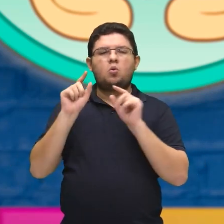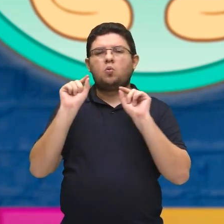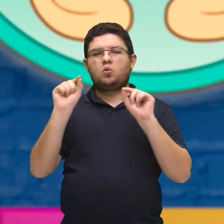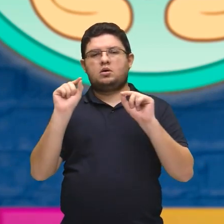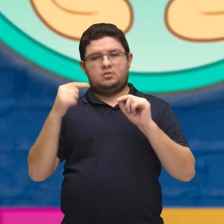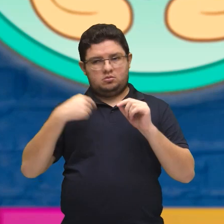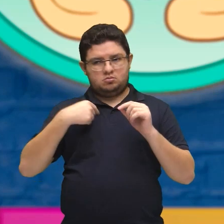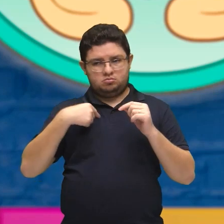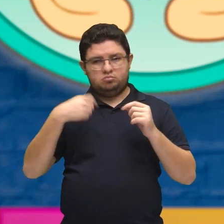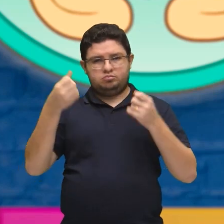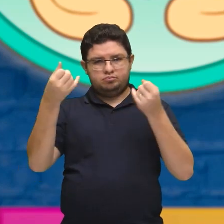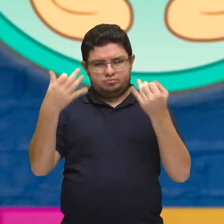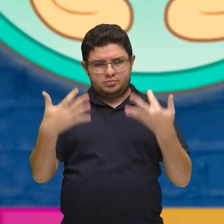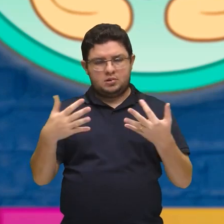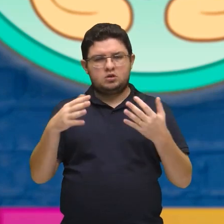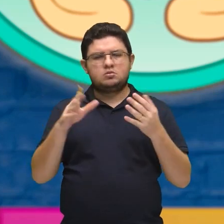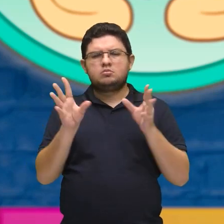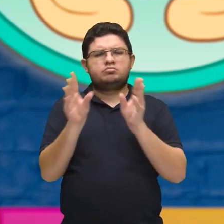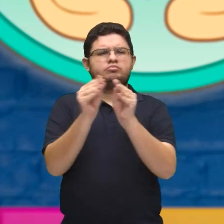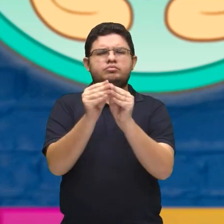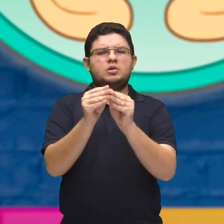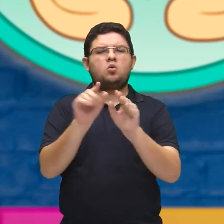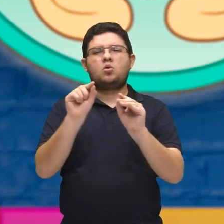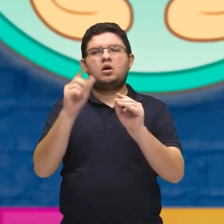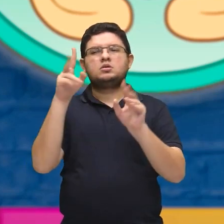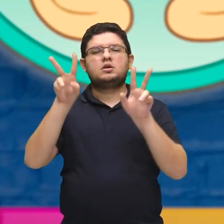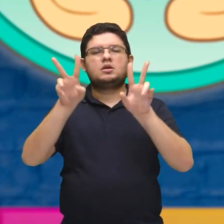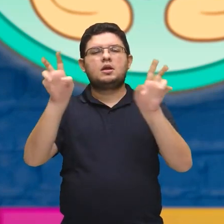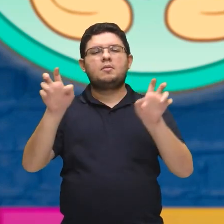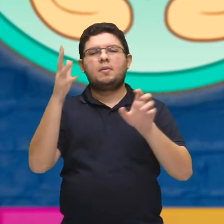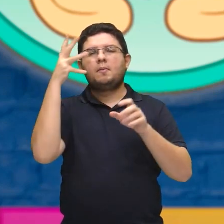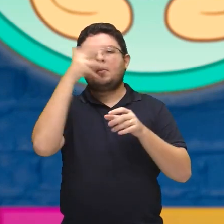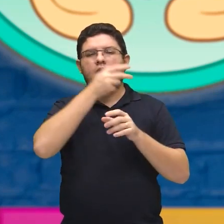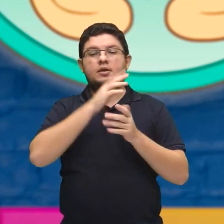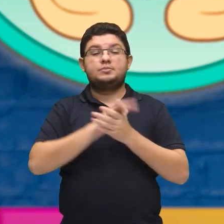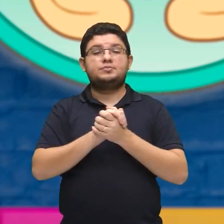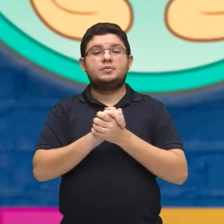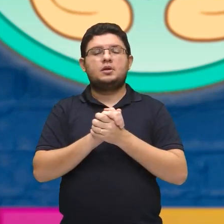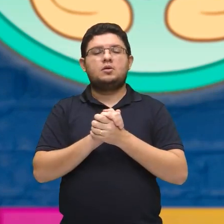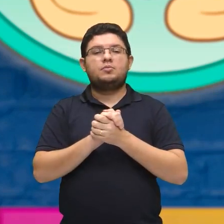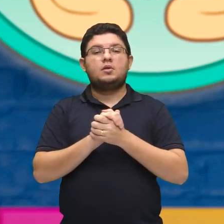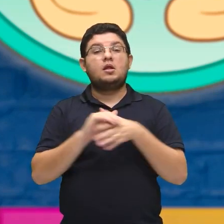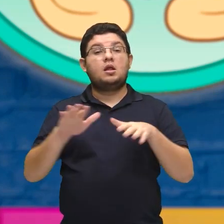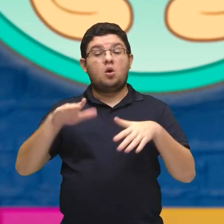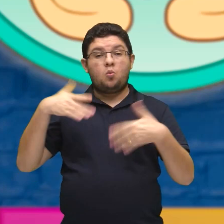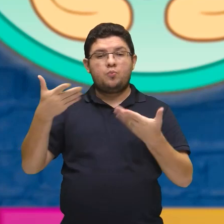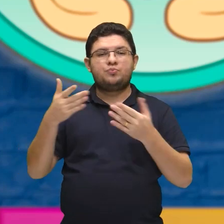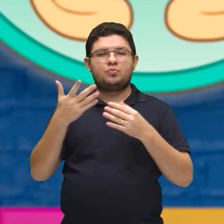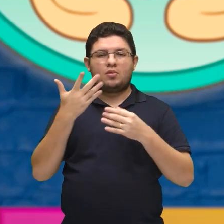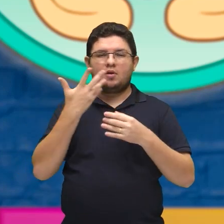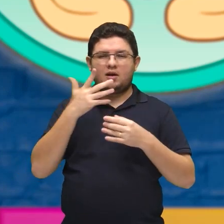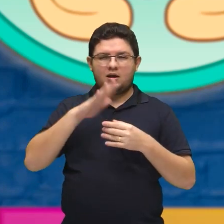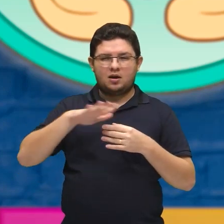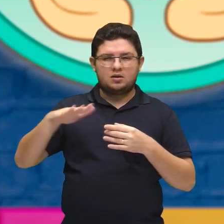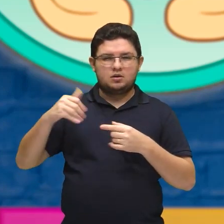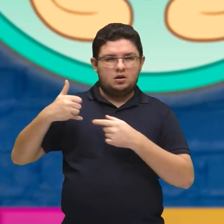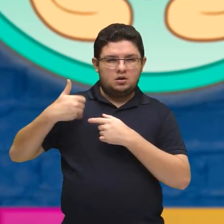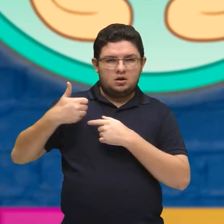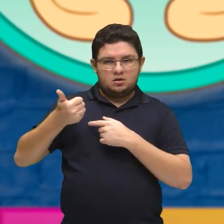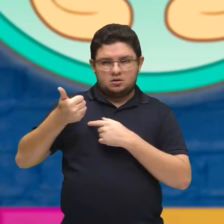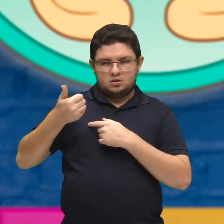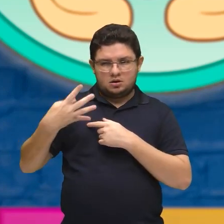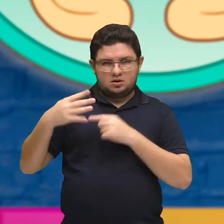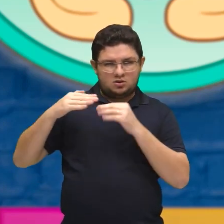gente fechar a questão da beleza, tá? Como os hormônios estão muito à flor da pele, a